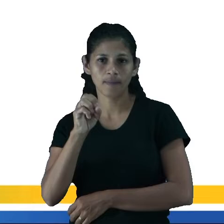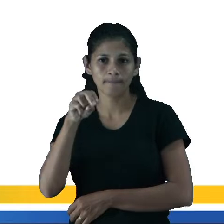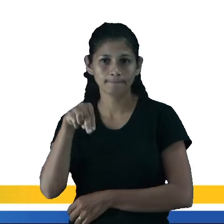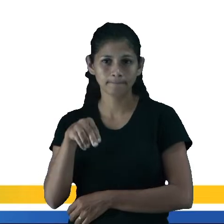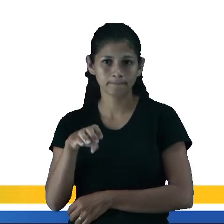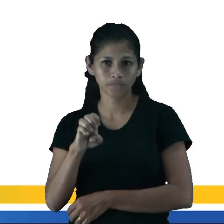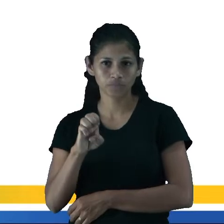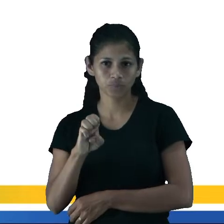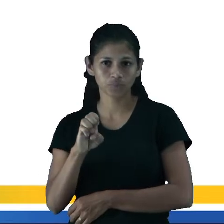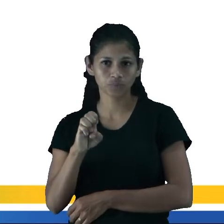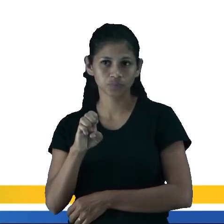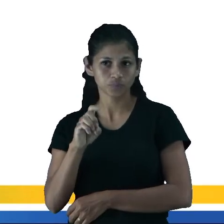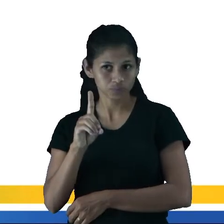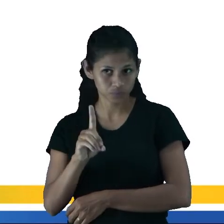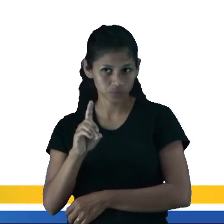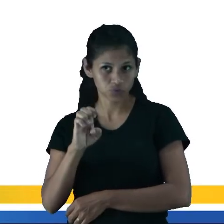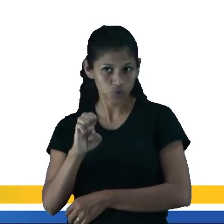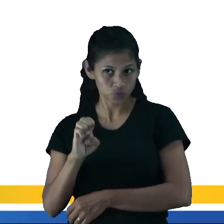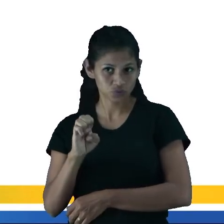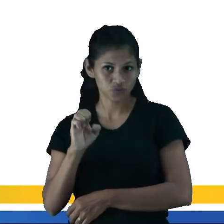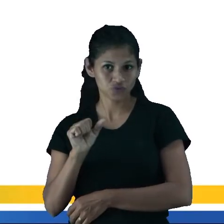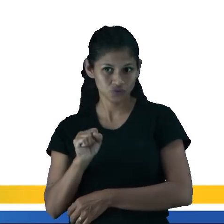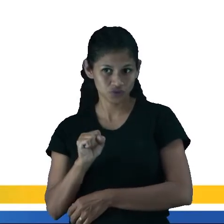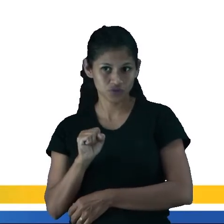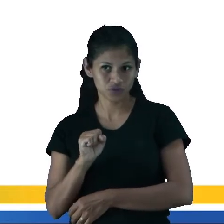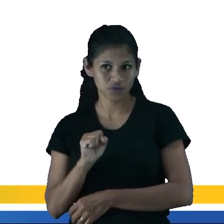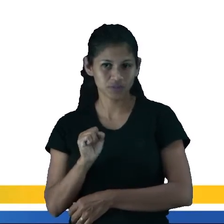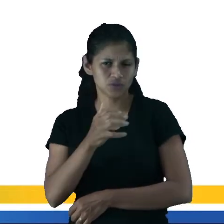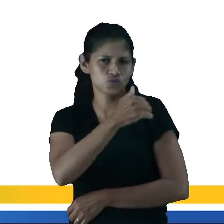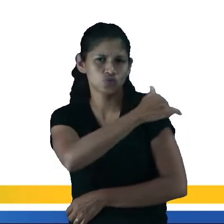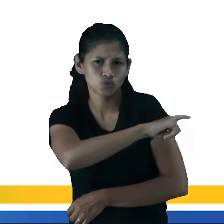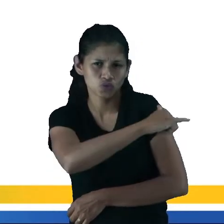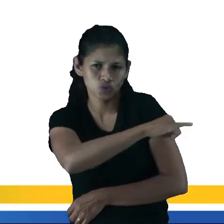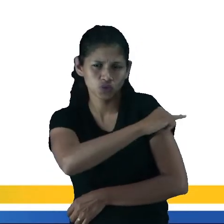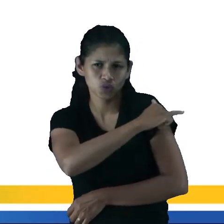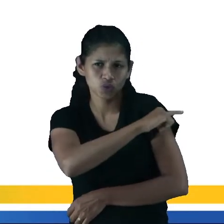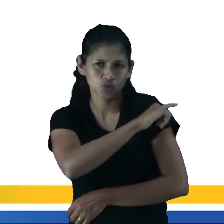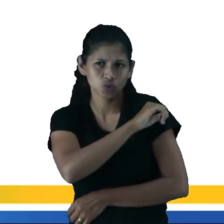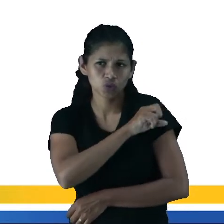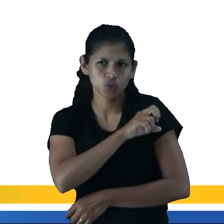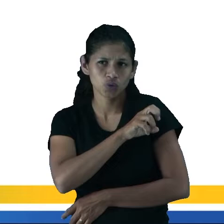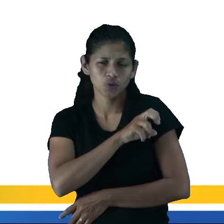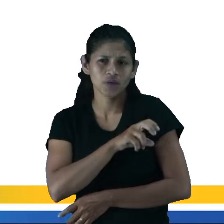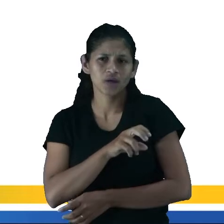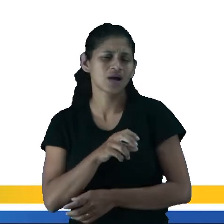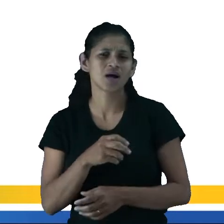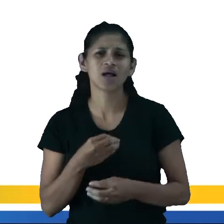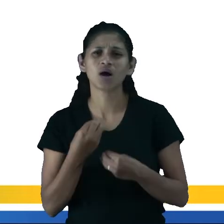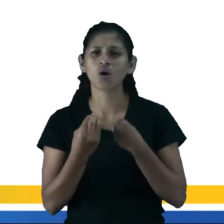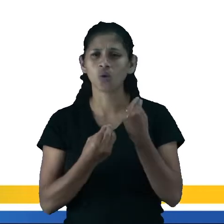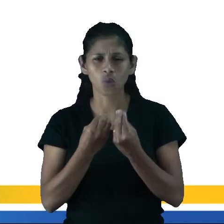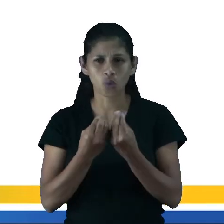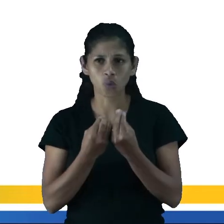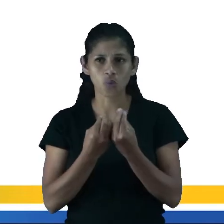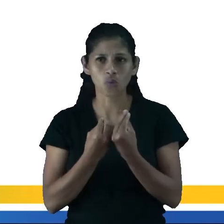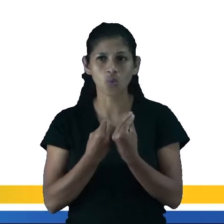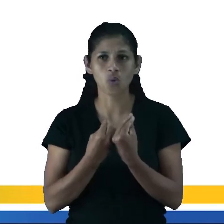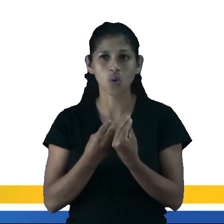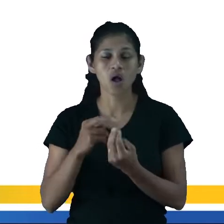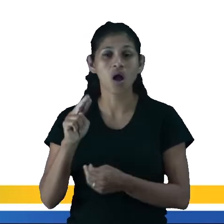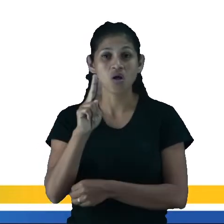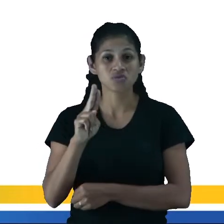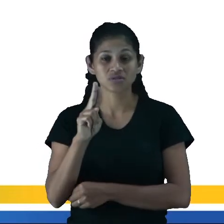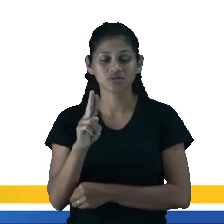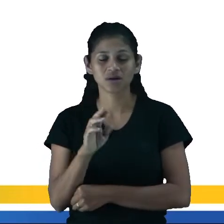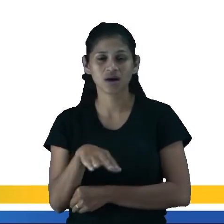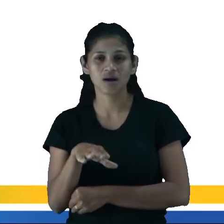eles eram puxados por burros, Não tinha aí o bonde elétrico, tá? Os bondes, eles circularam até o final